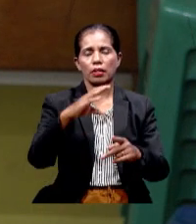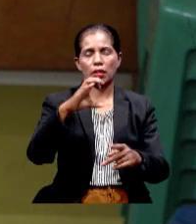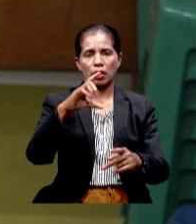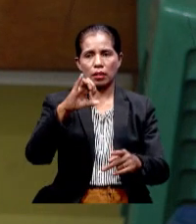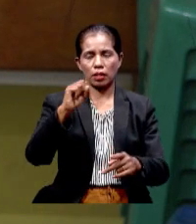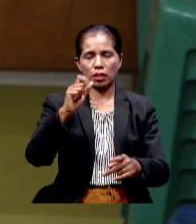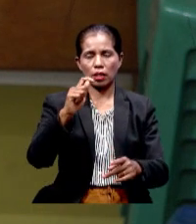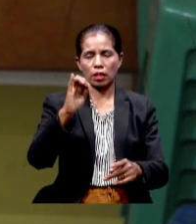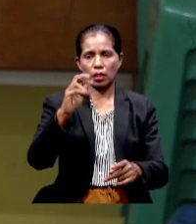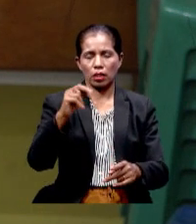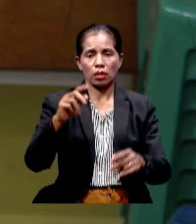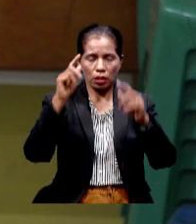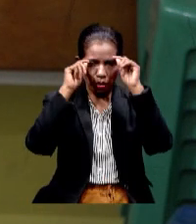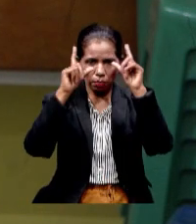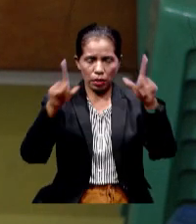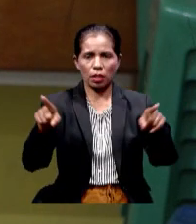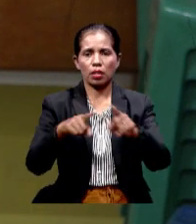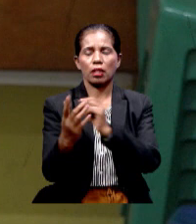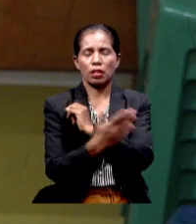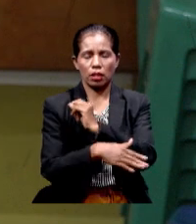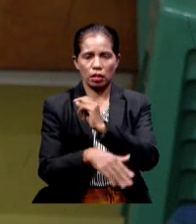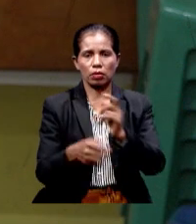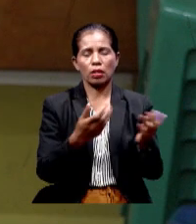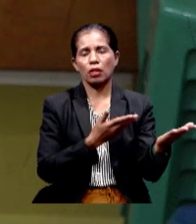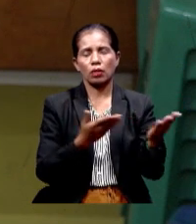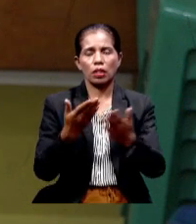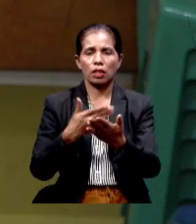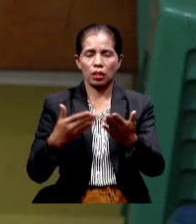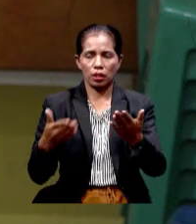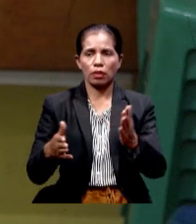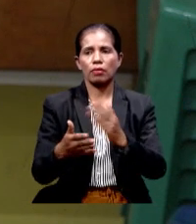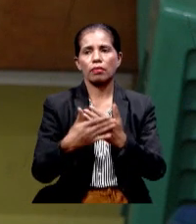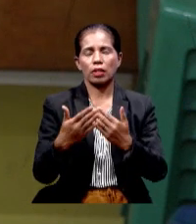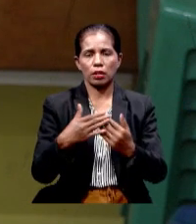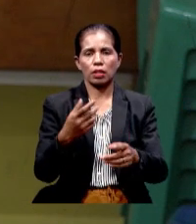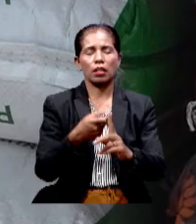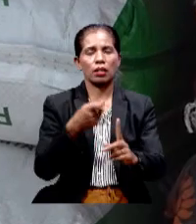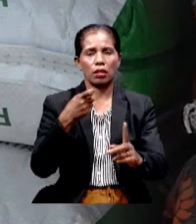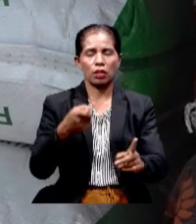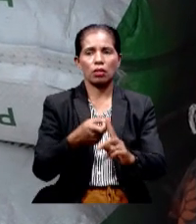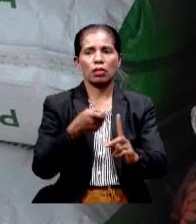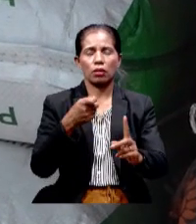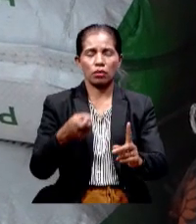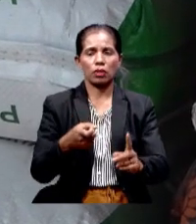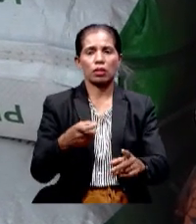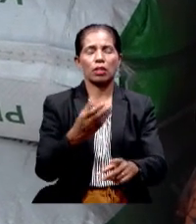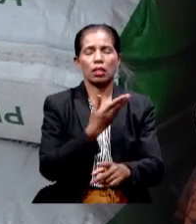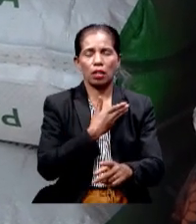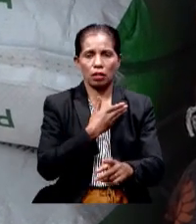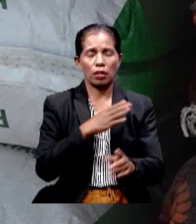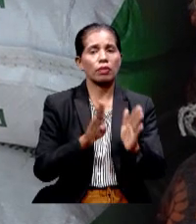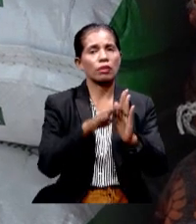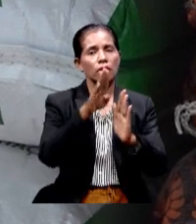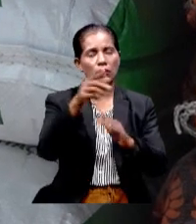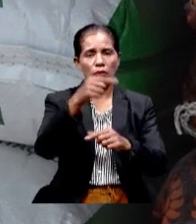Guzmão Hateten, Timor-Leste é uma nação importador, um é fácil reta no impacto com a inflação global. Também é